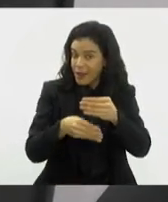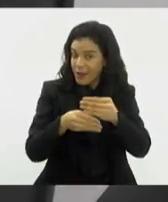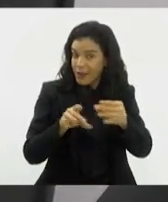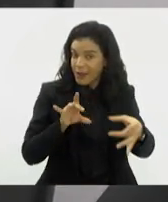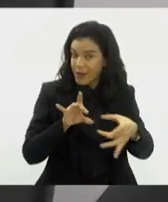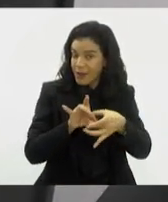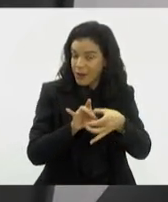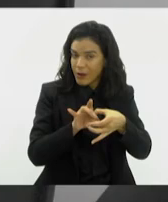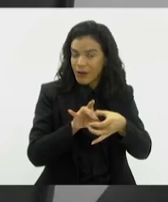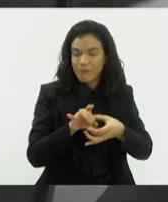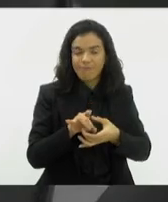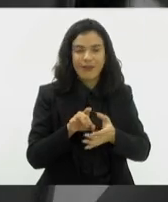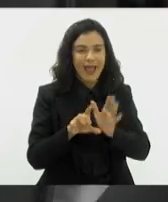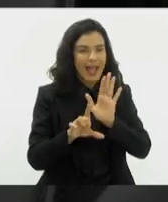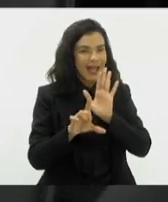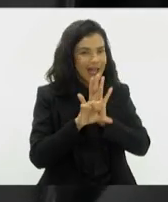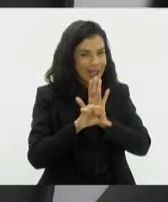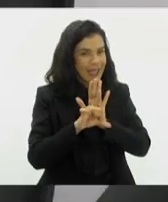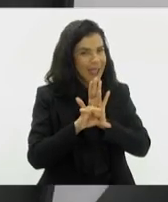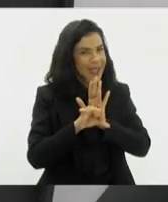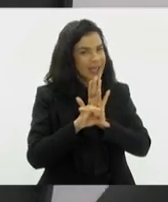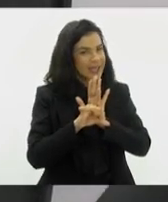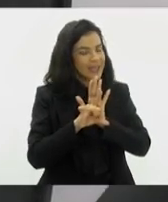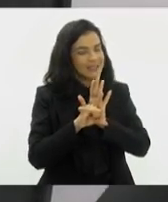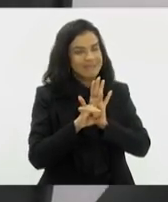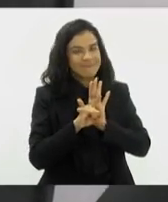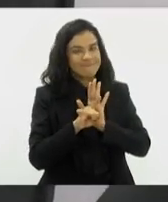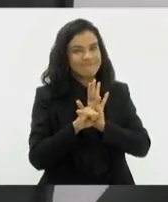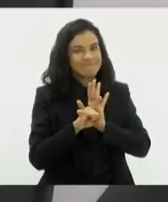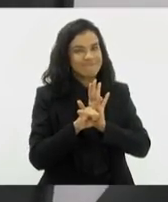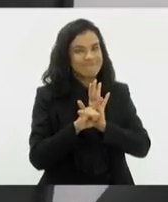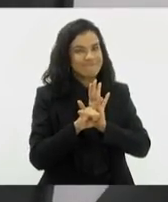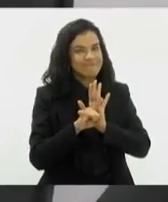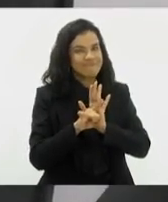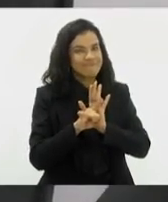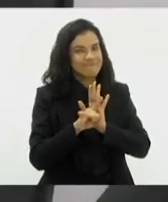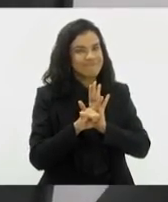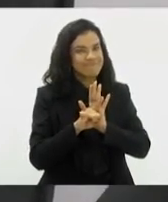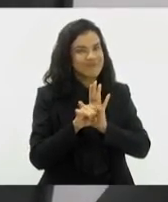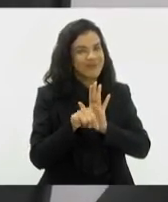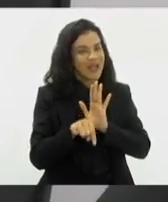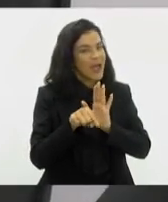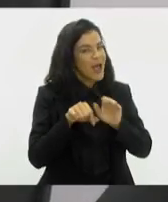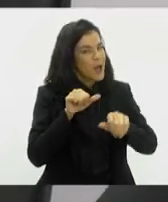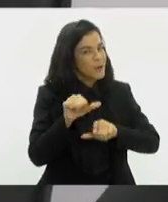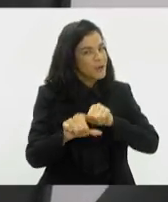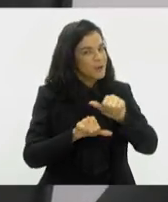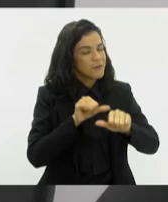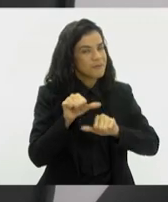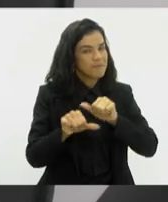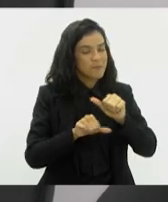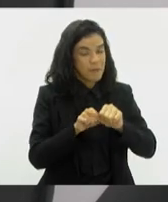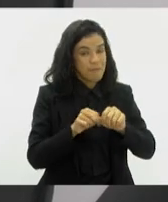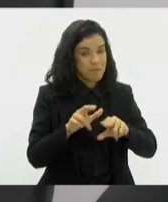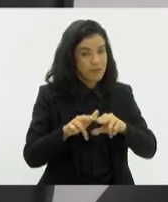lei complementar aqui, a lei ordinária está colocada, está sendo alterada. Por isso que eu fiz questão de